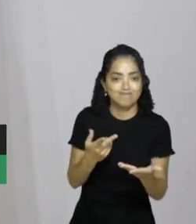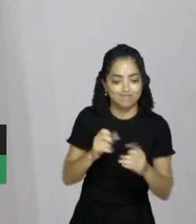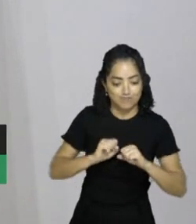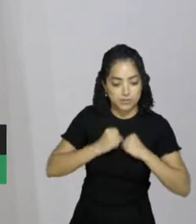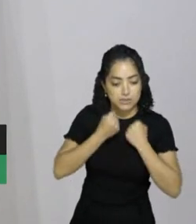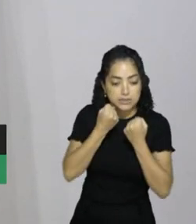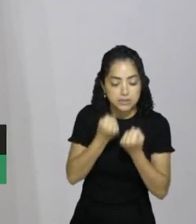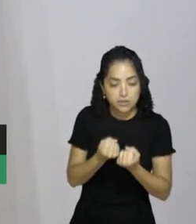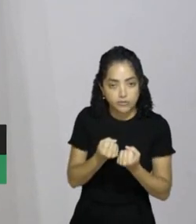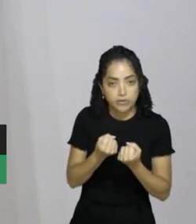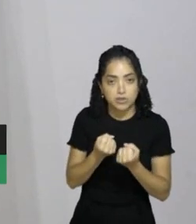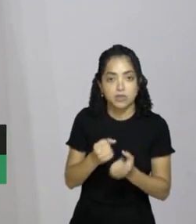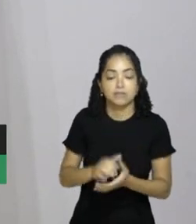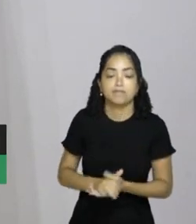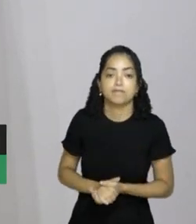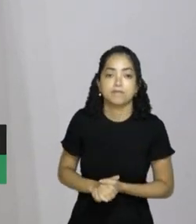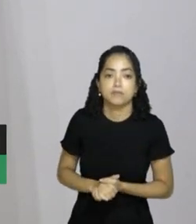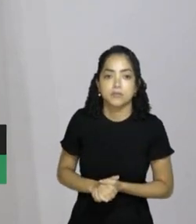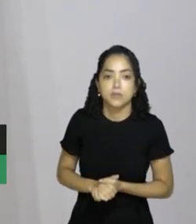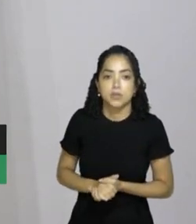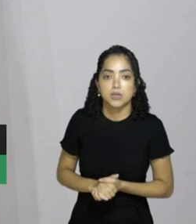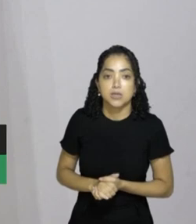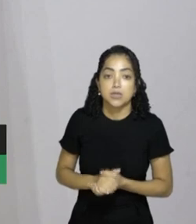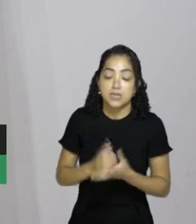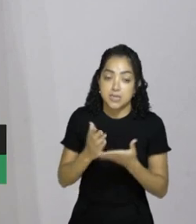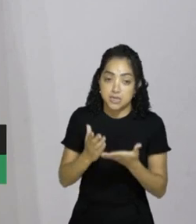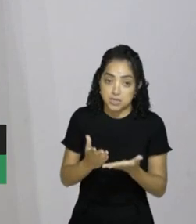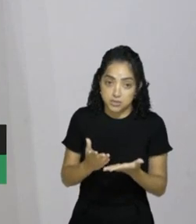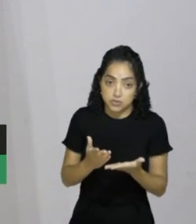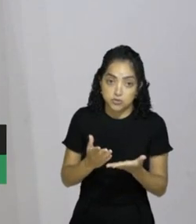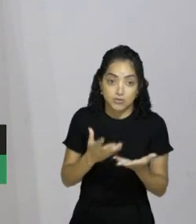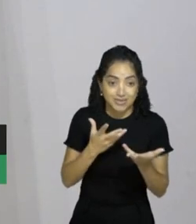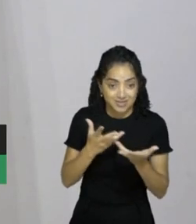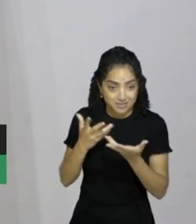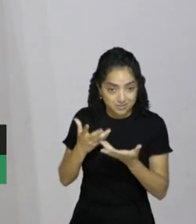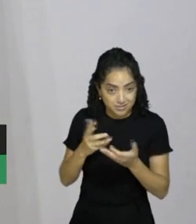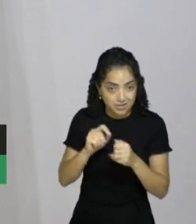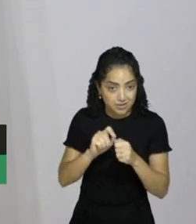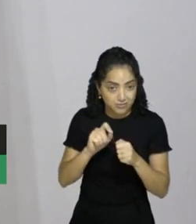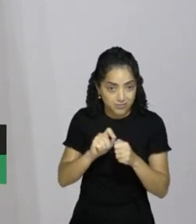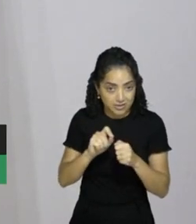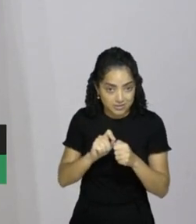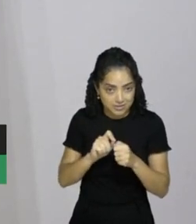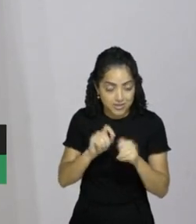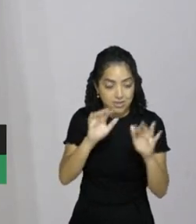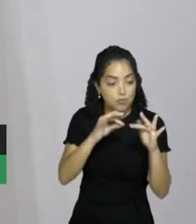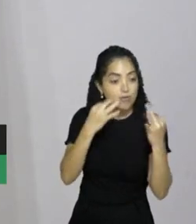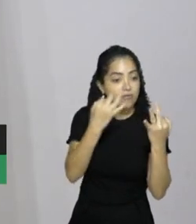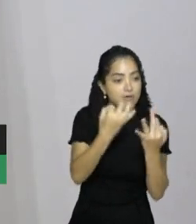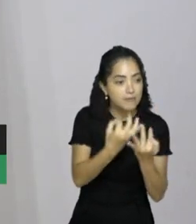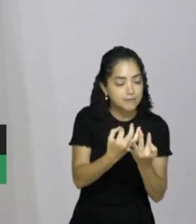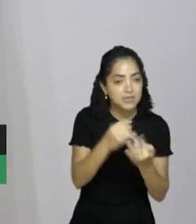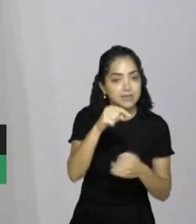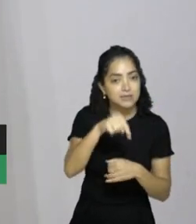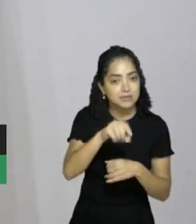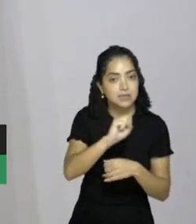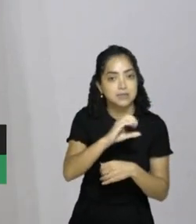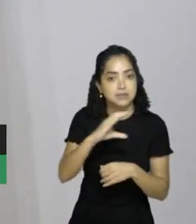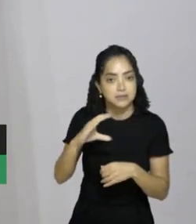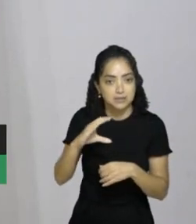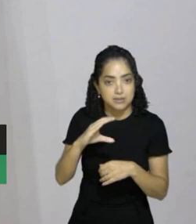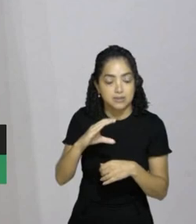já vou passar para o senhor e isso que estão querendo fazer com as famílias de Santa Catarina